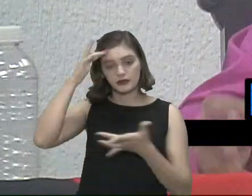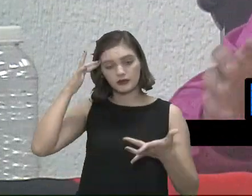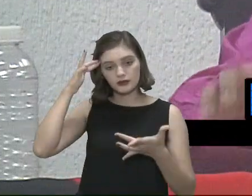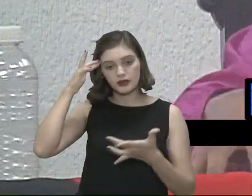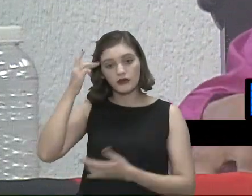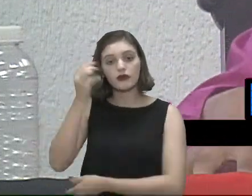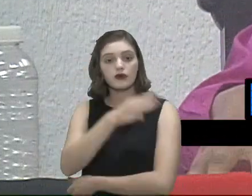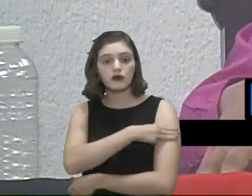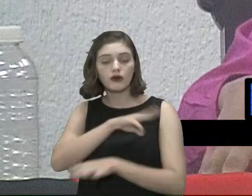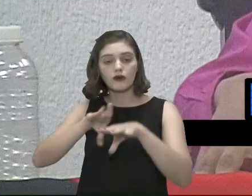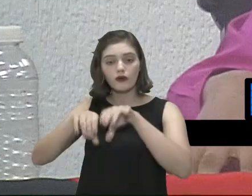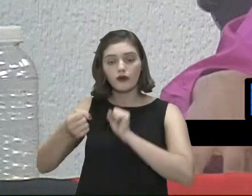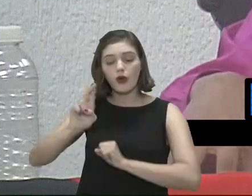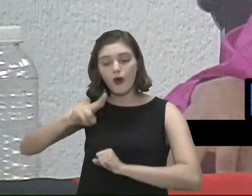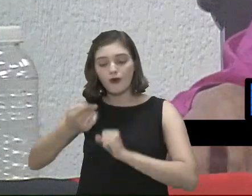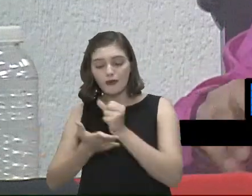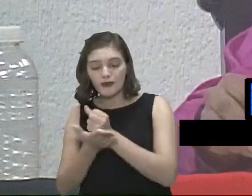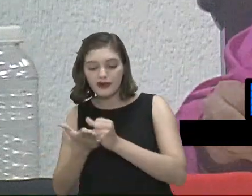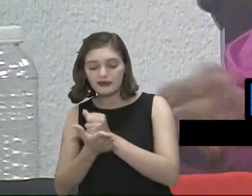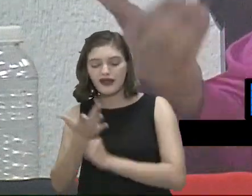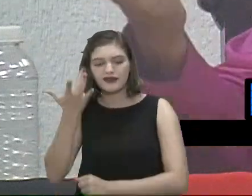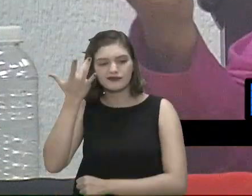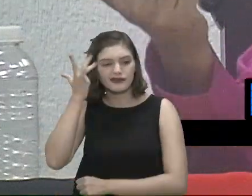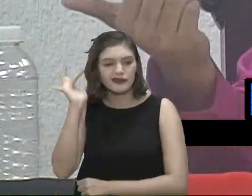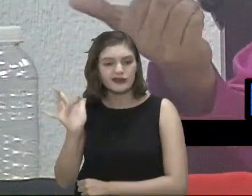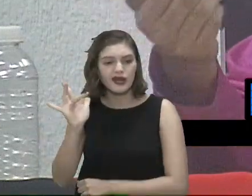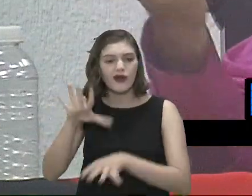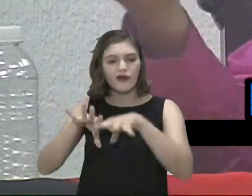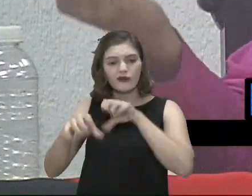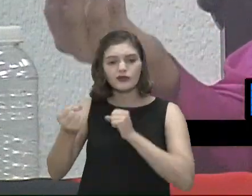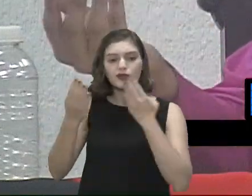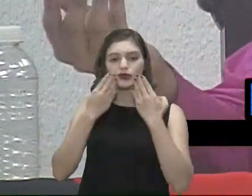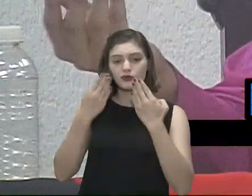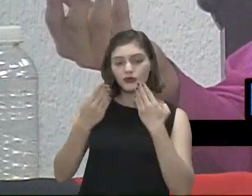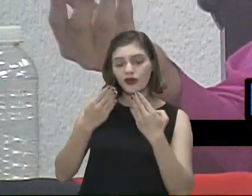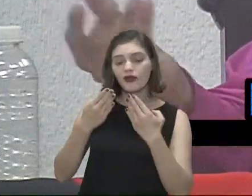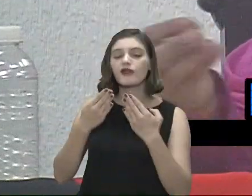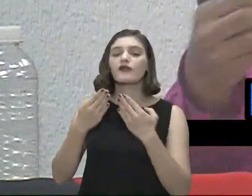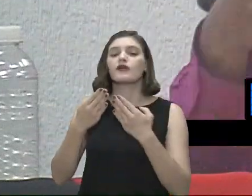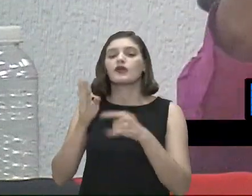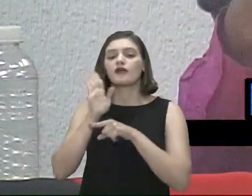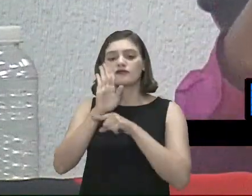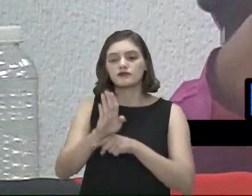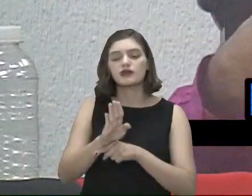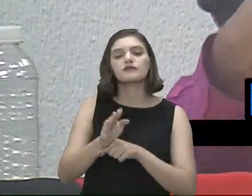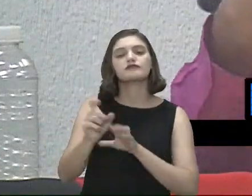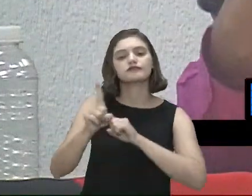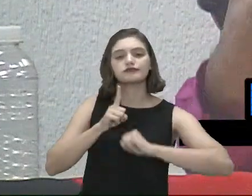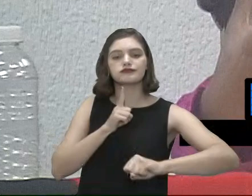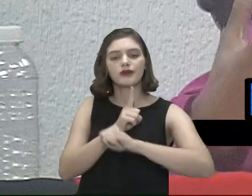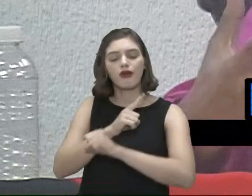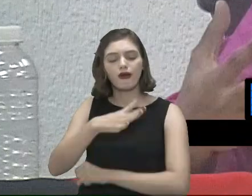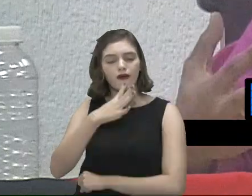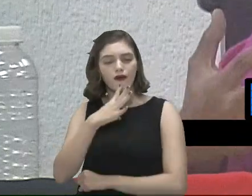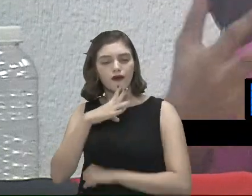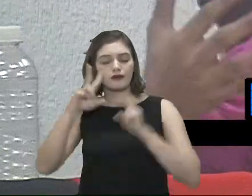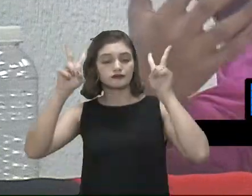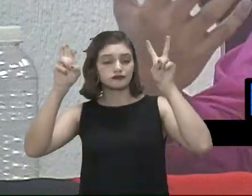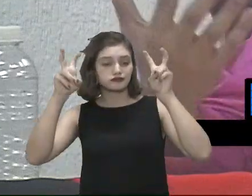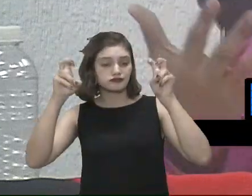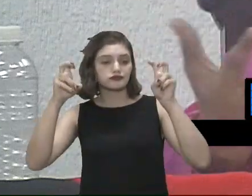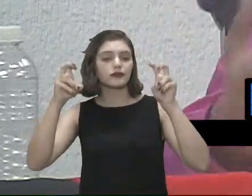médio fundamental, elas não vêm com essa formação que o psicólogo, que o assistente social vem, de ter um conhecimento mesmo